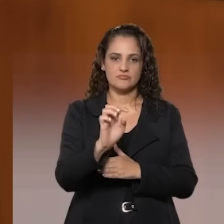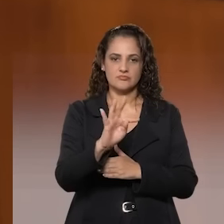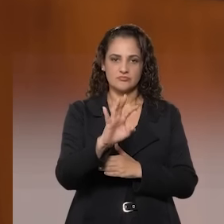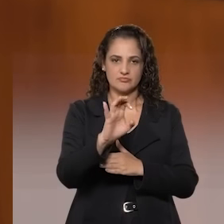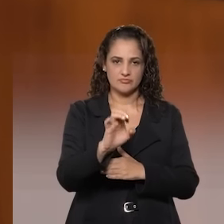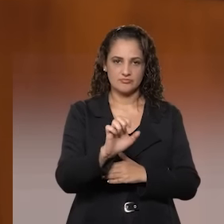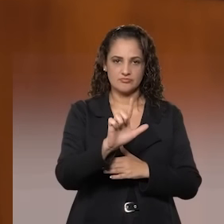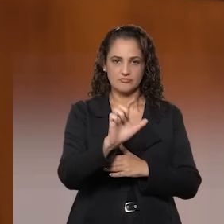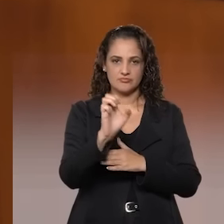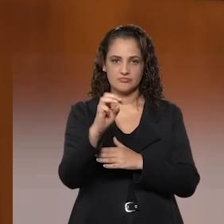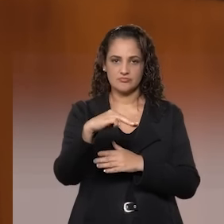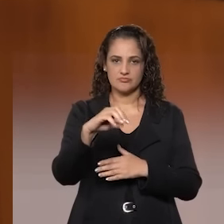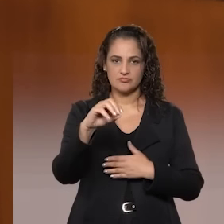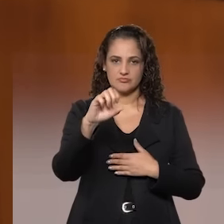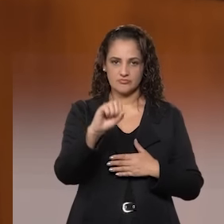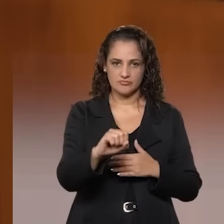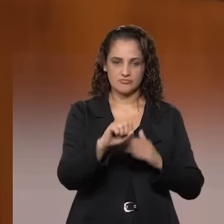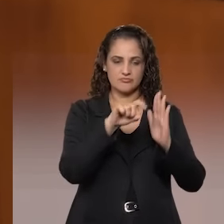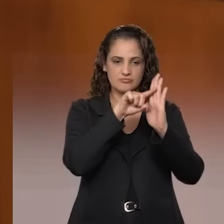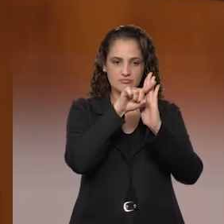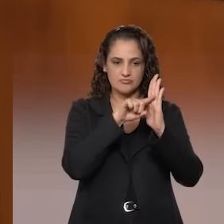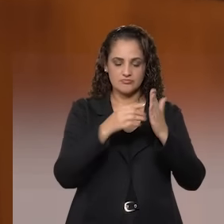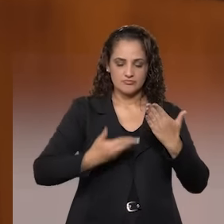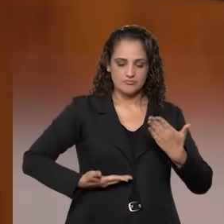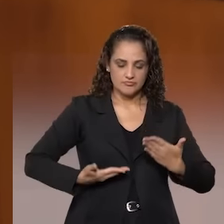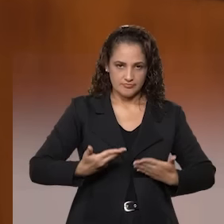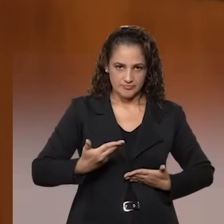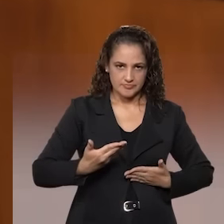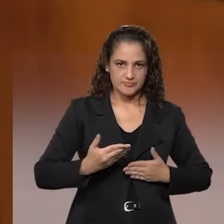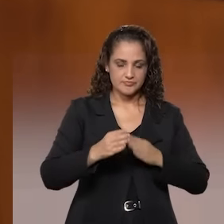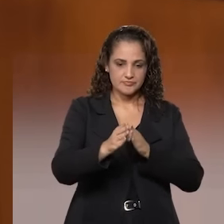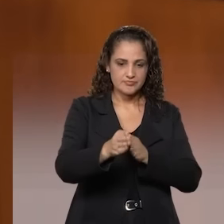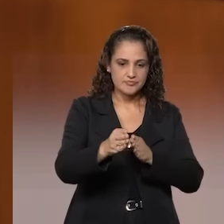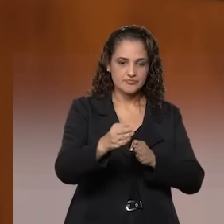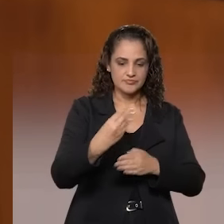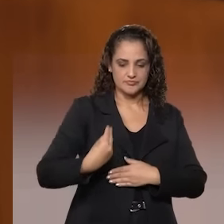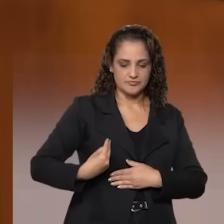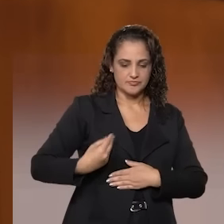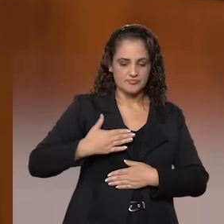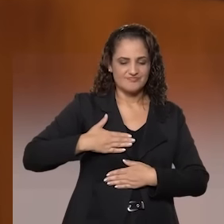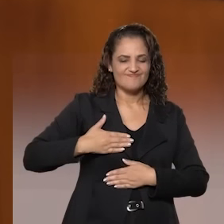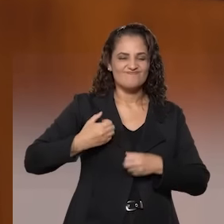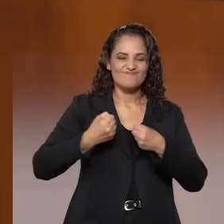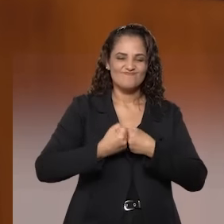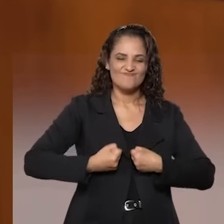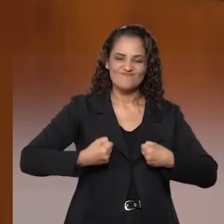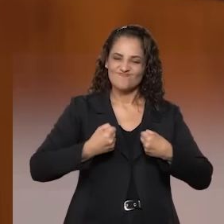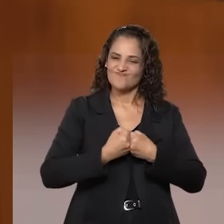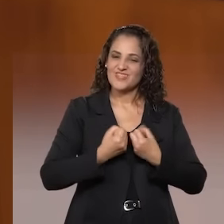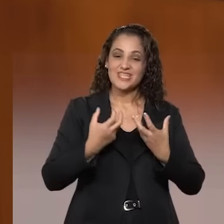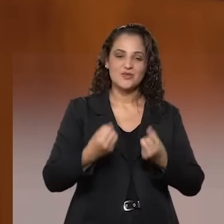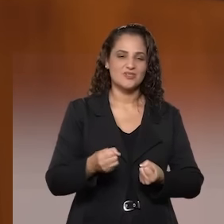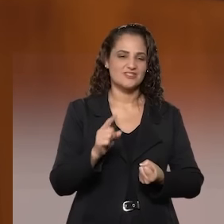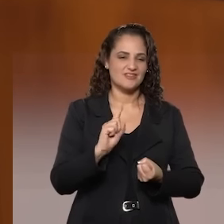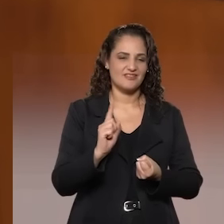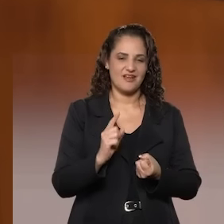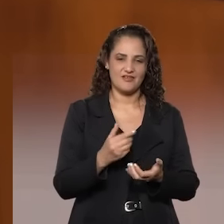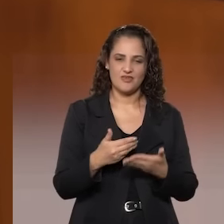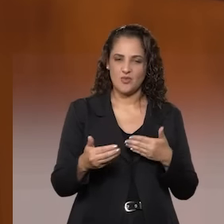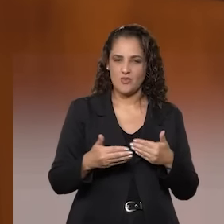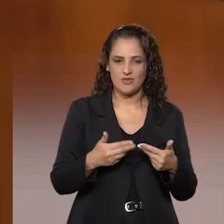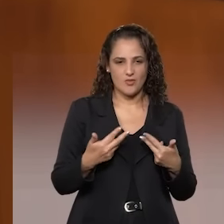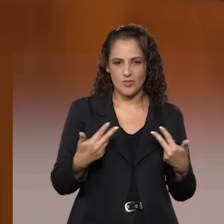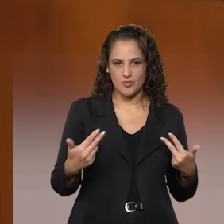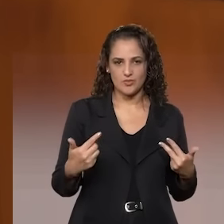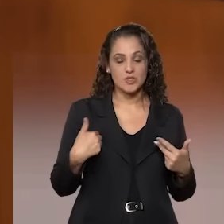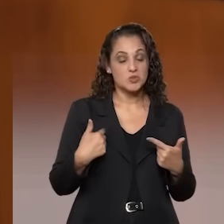inconformismo eu tive sorte de trabalhar em organizações que permitiram que eu fosse uma inconformada dentro da